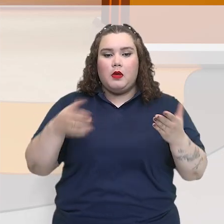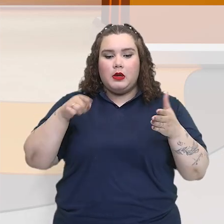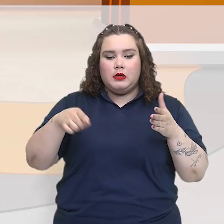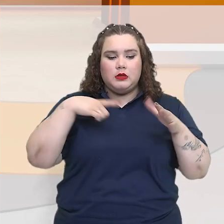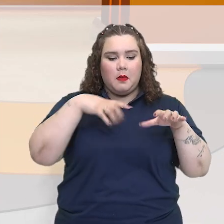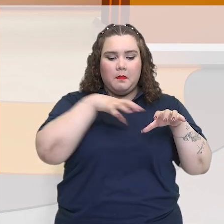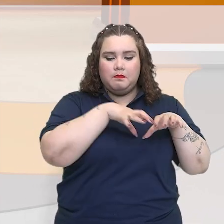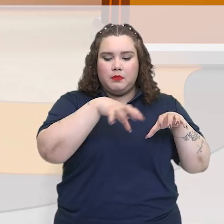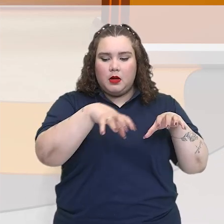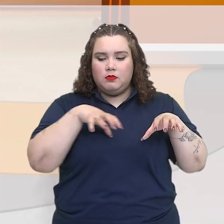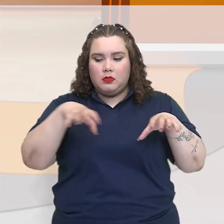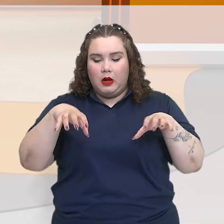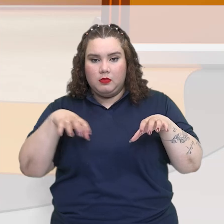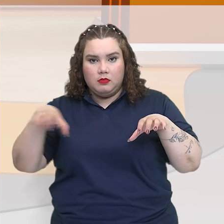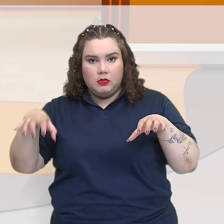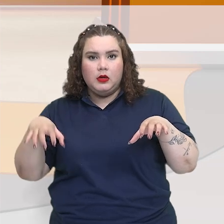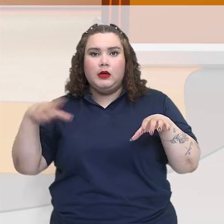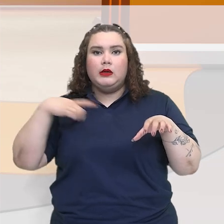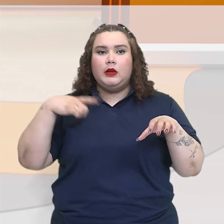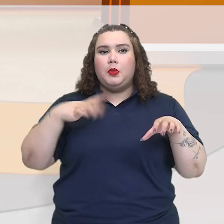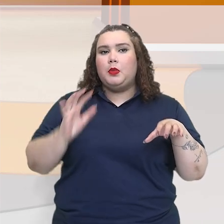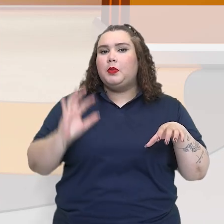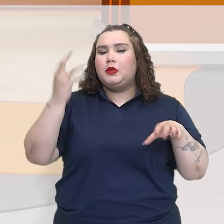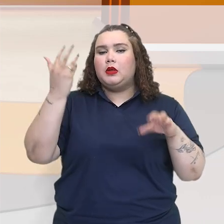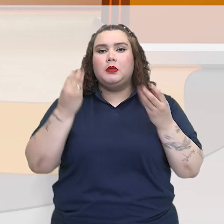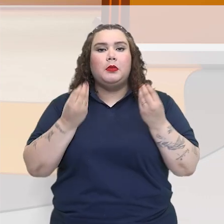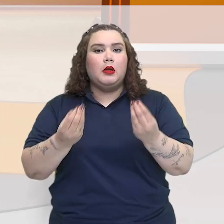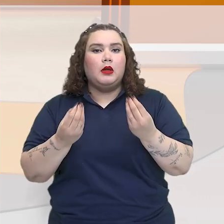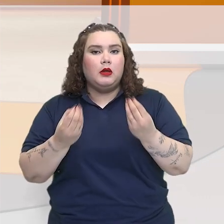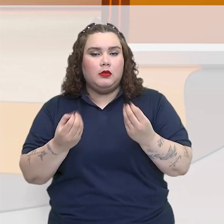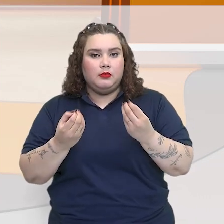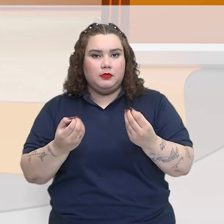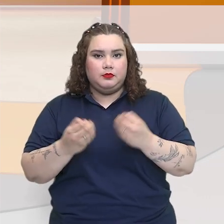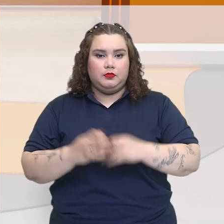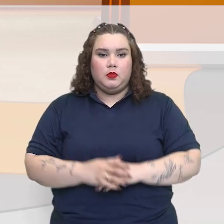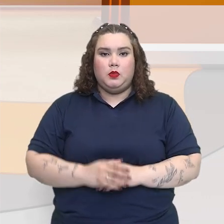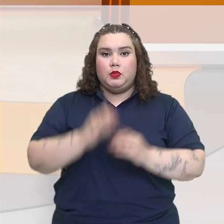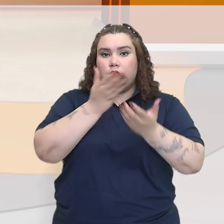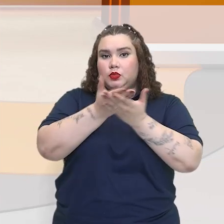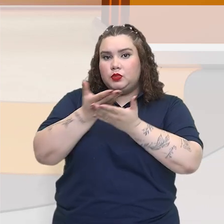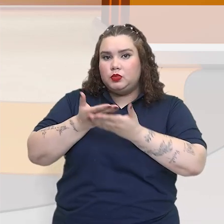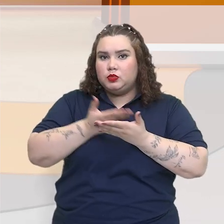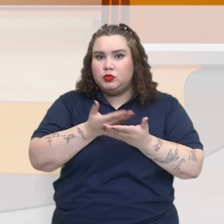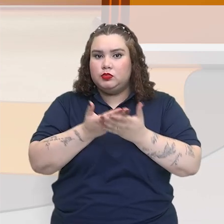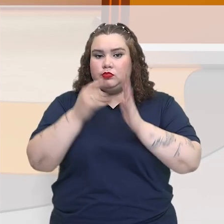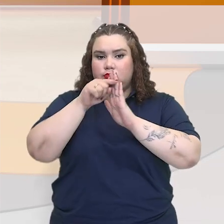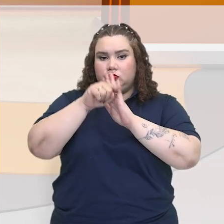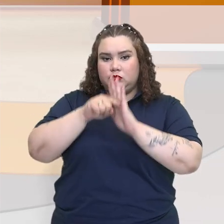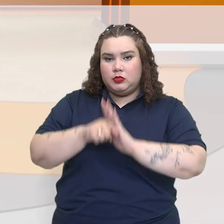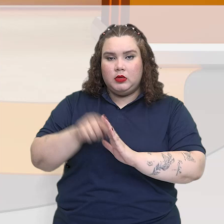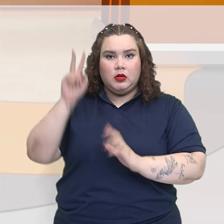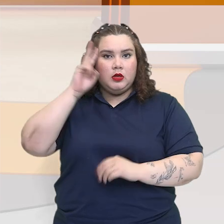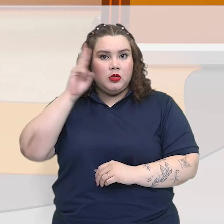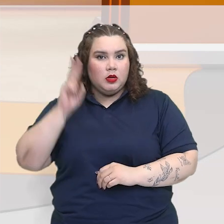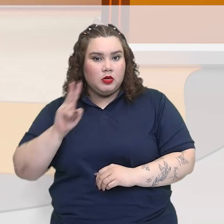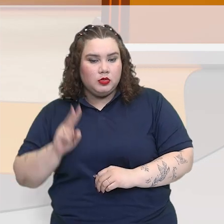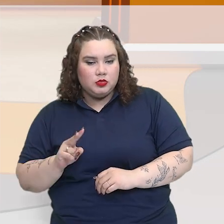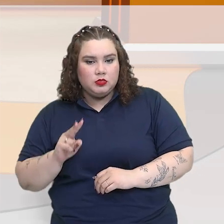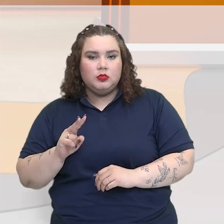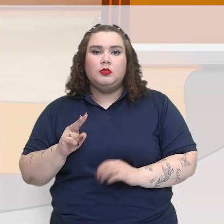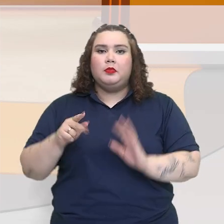divisão ela vai ocorrer para que os estudos da história,